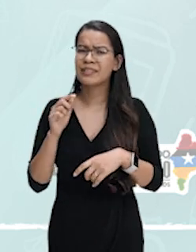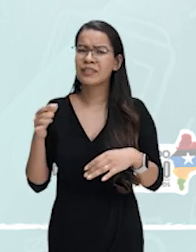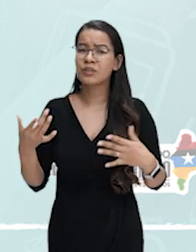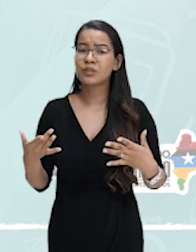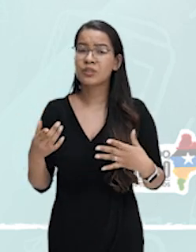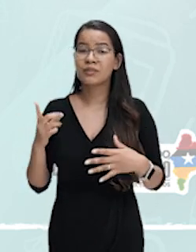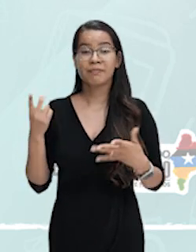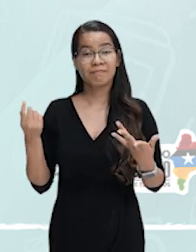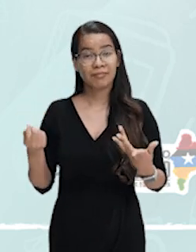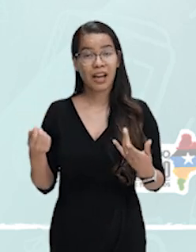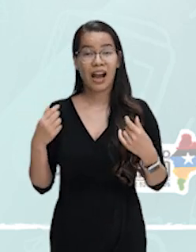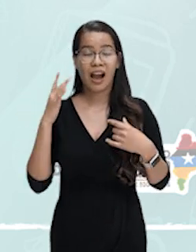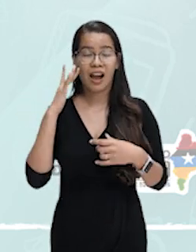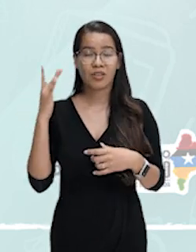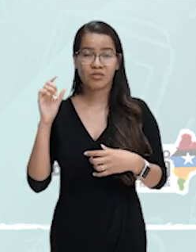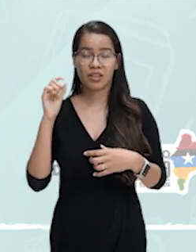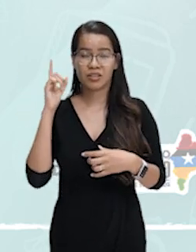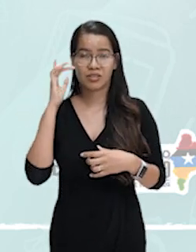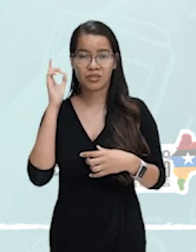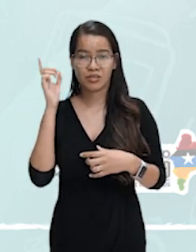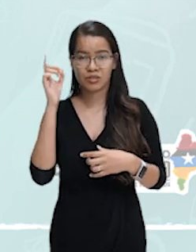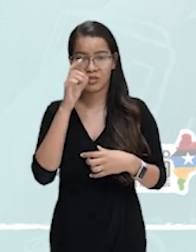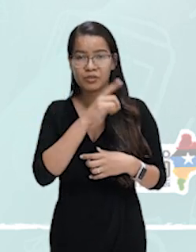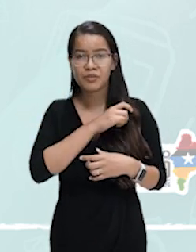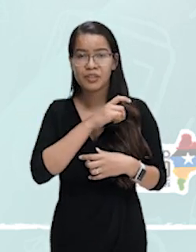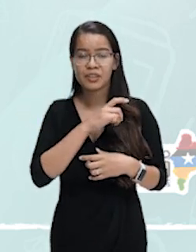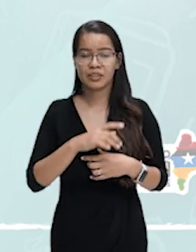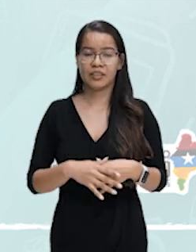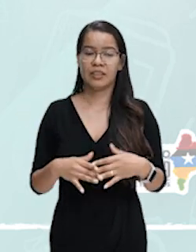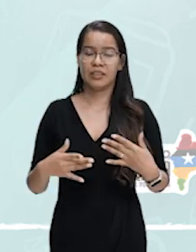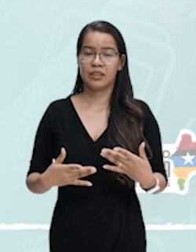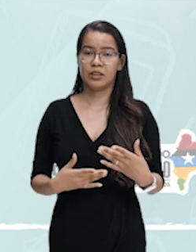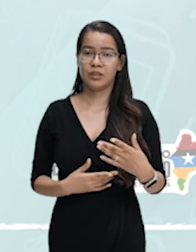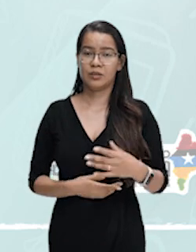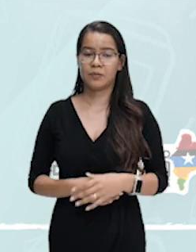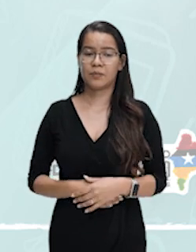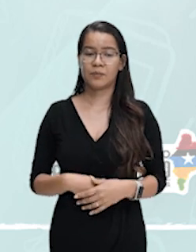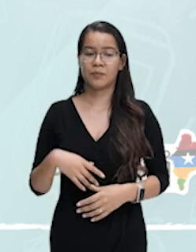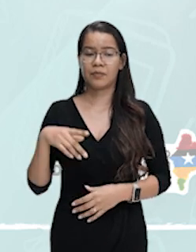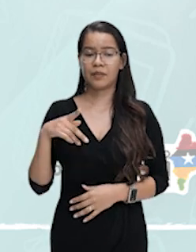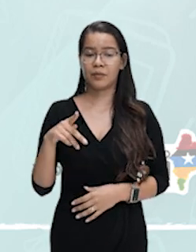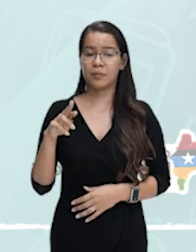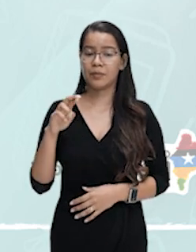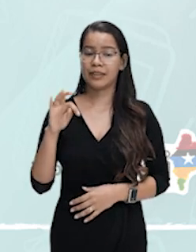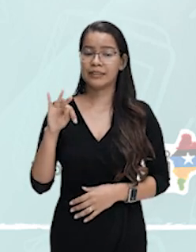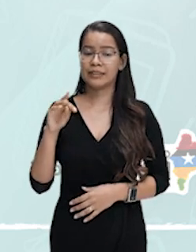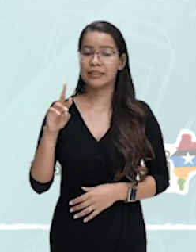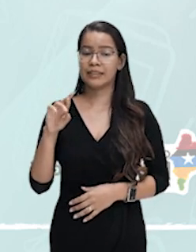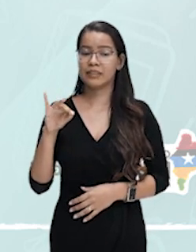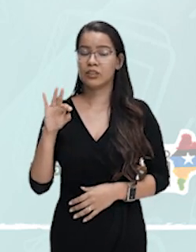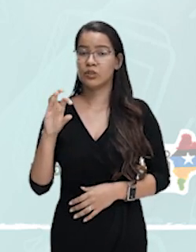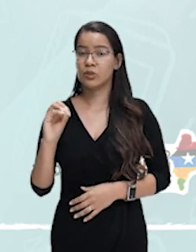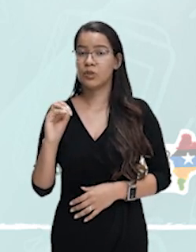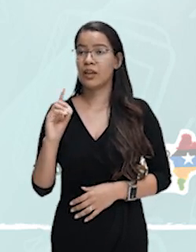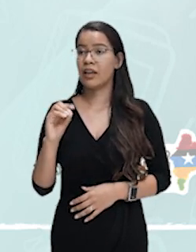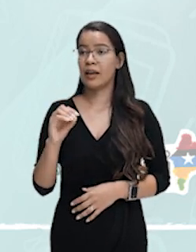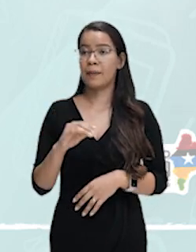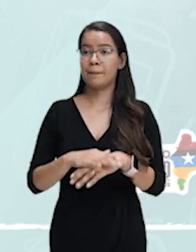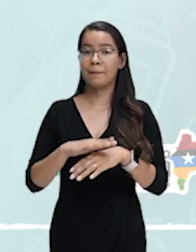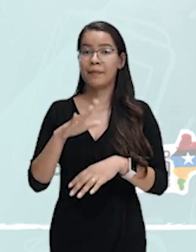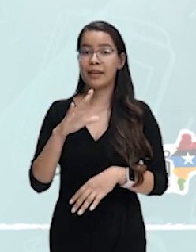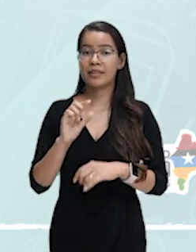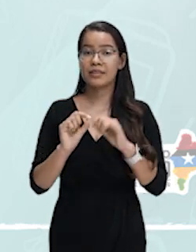isso aí deve ser muito complicado. O pretérito pluscuamperfecto nada mais é do que o pretérito mais